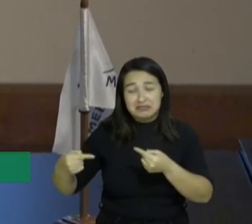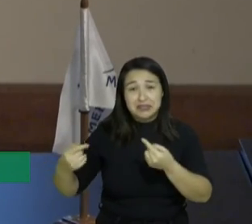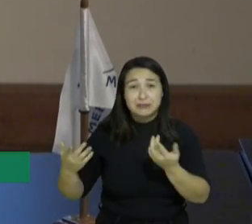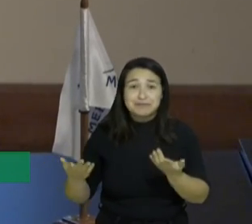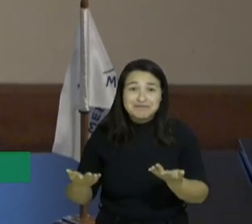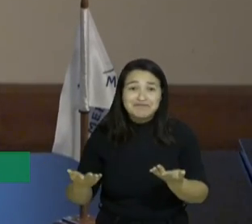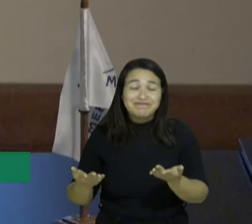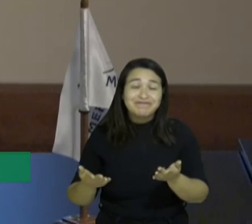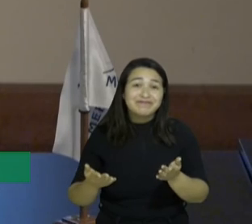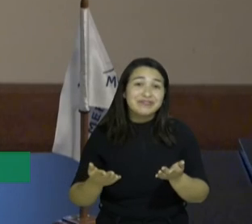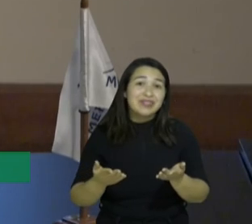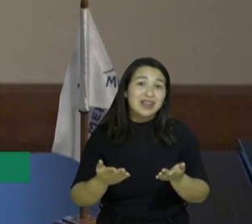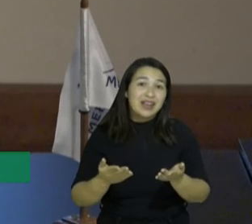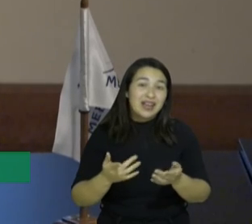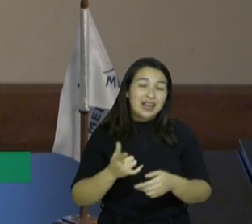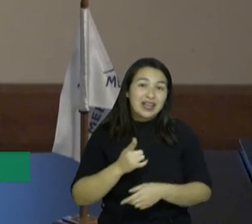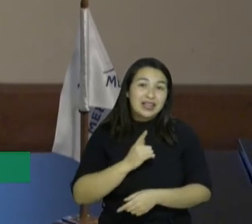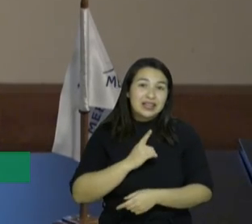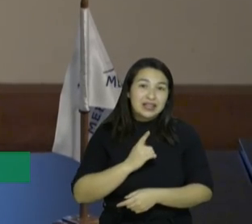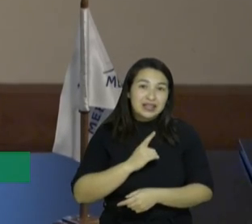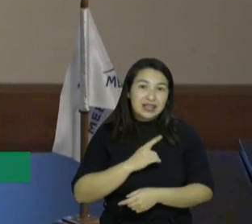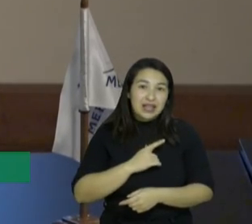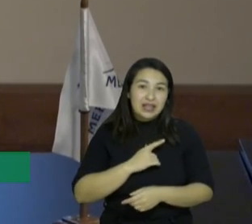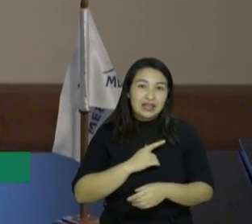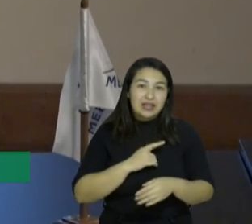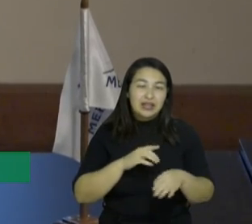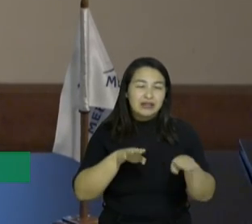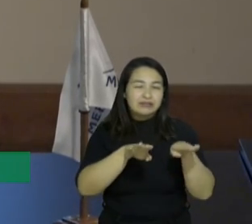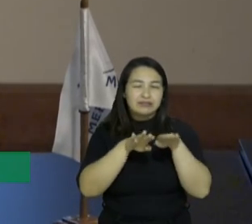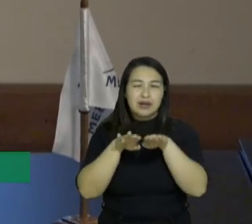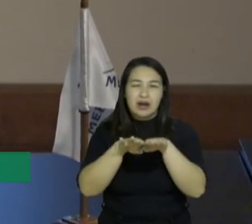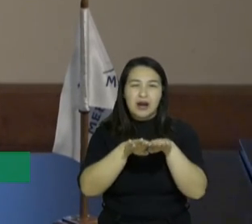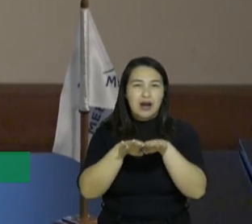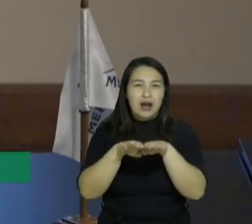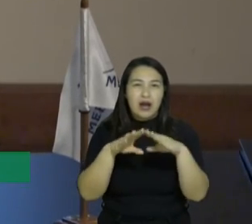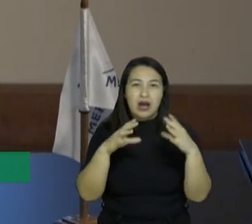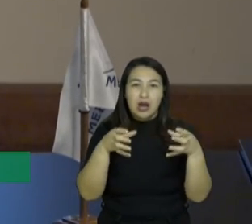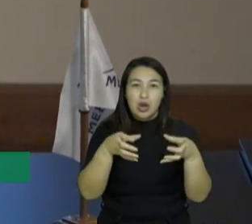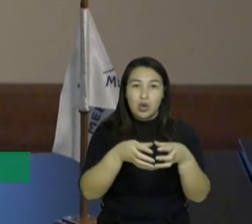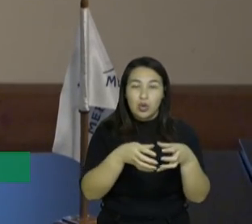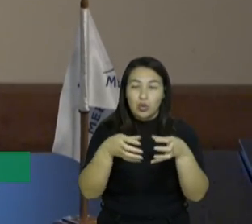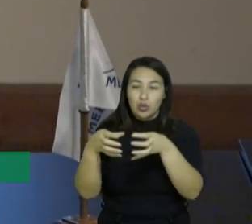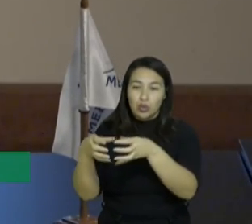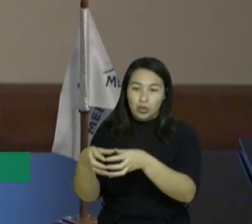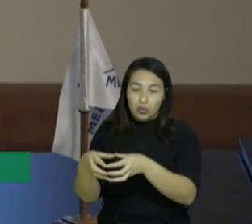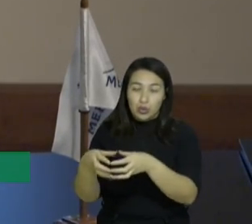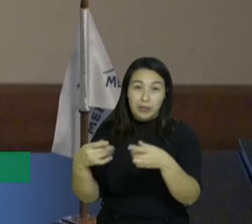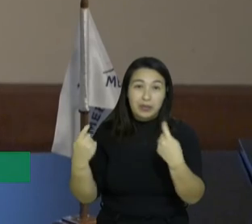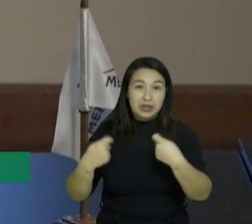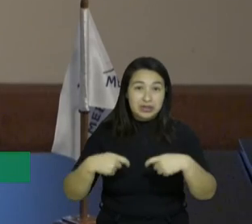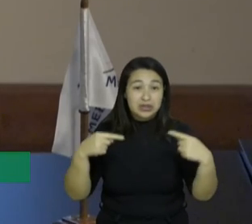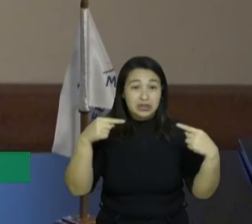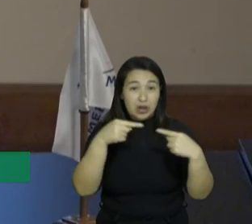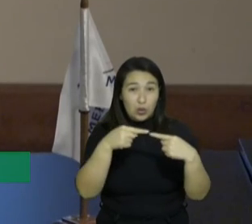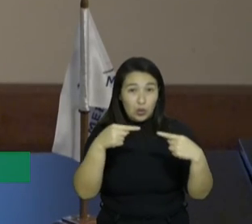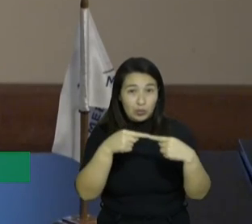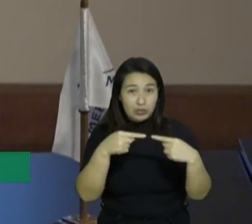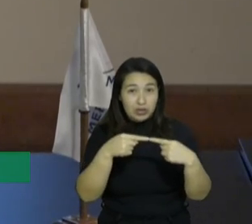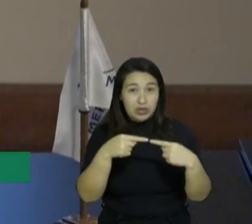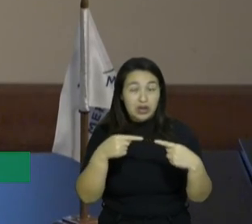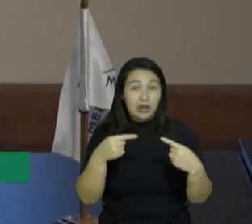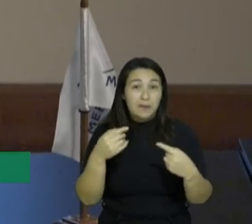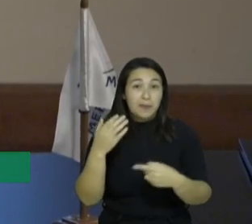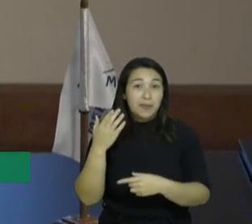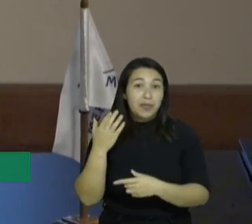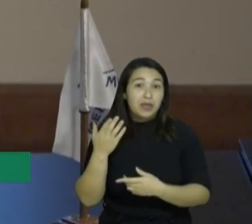eh da a simetria digamos assim entre os dois blocos evidentemente elas são evidentes e elas